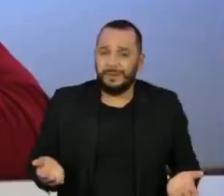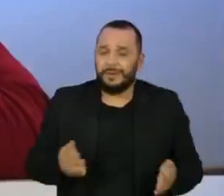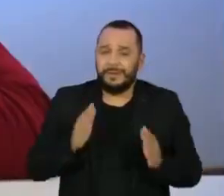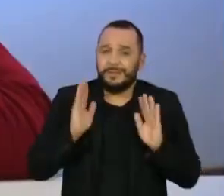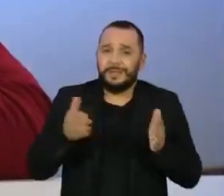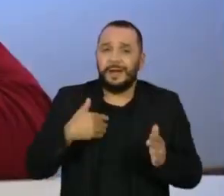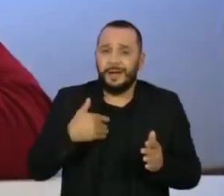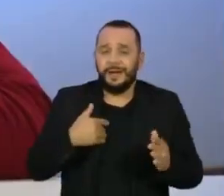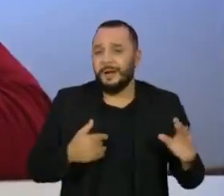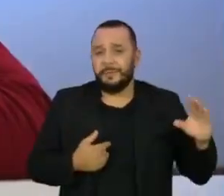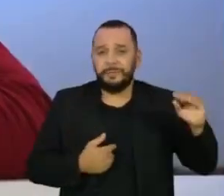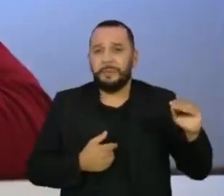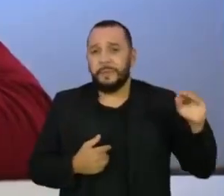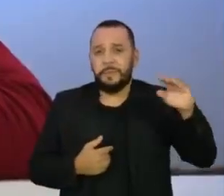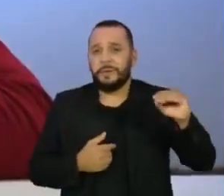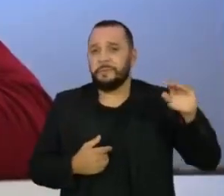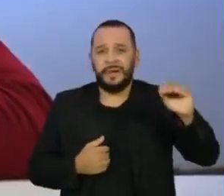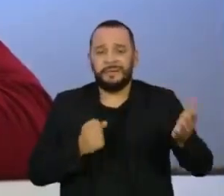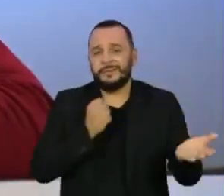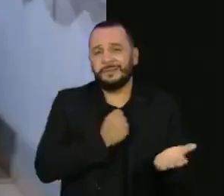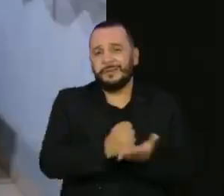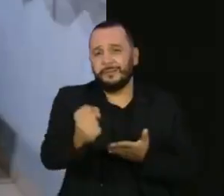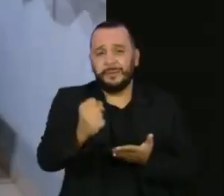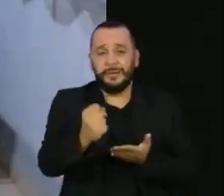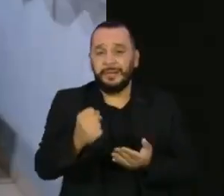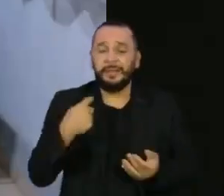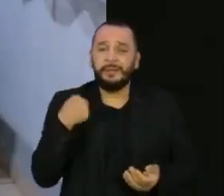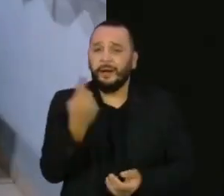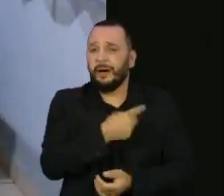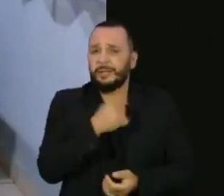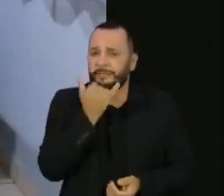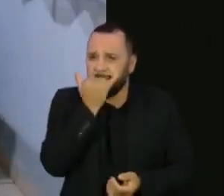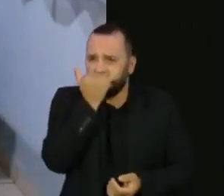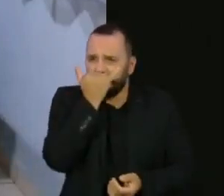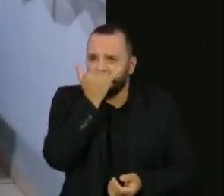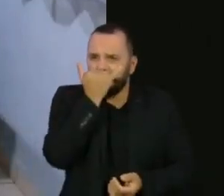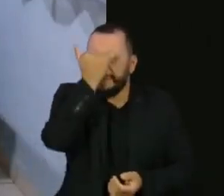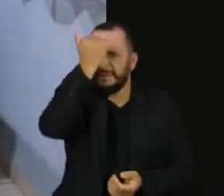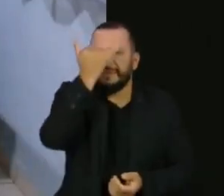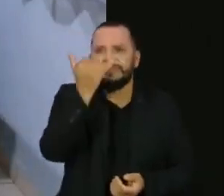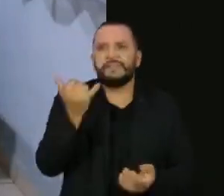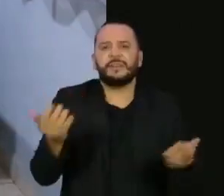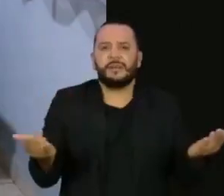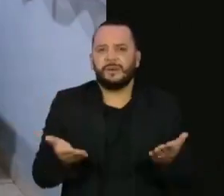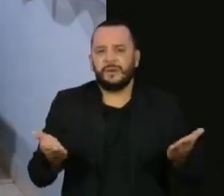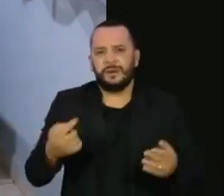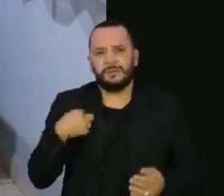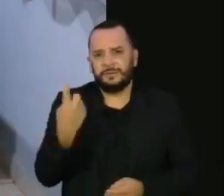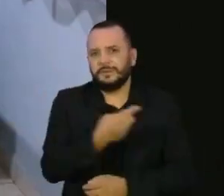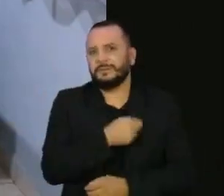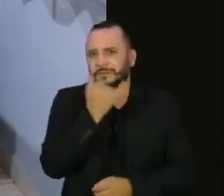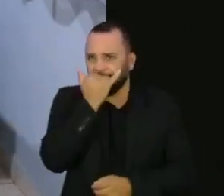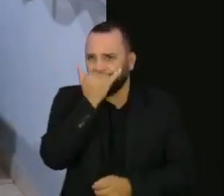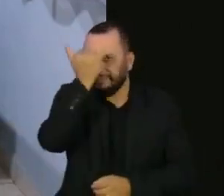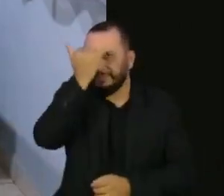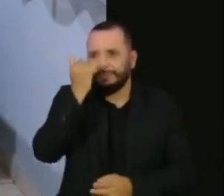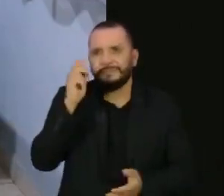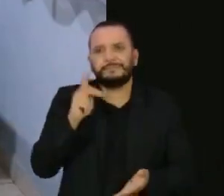rápido e foi muito caro, sabe? Está custando muito caro para a gente